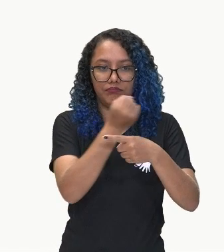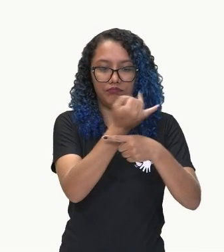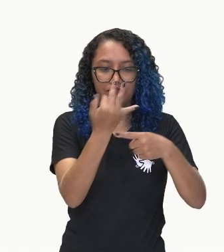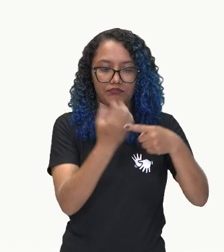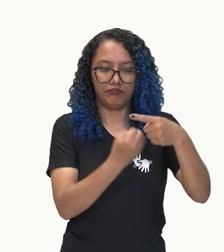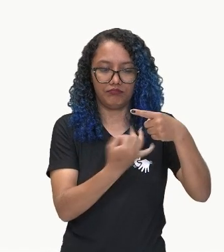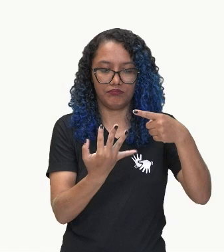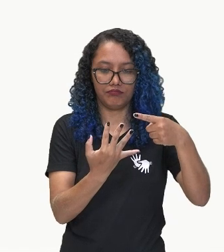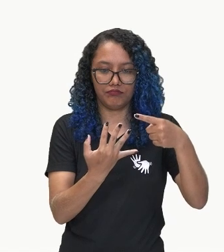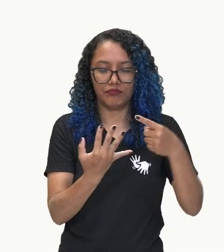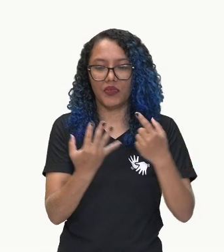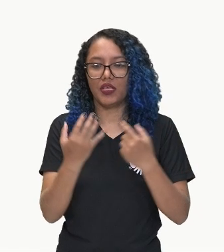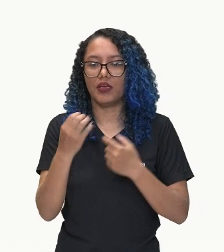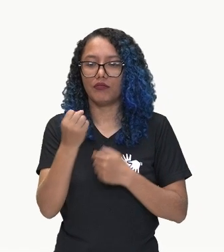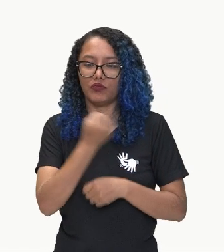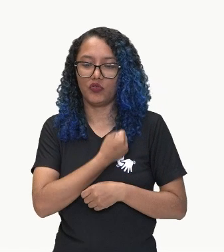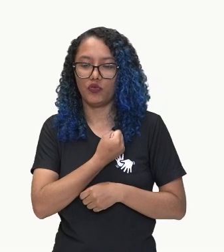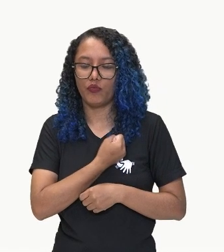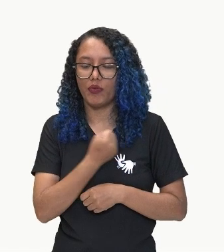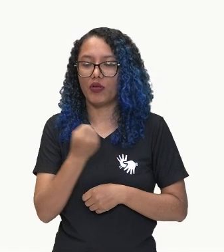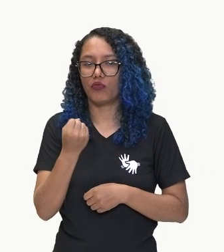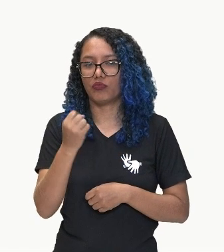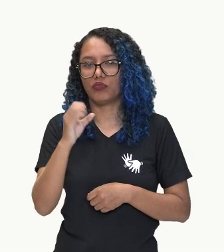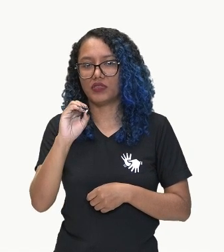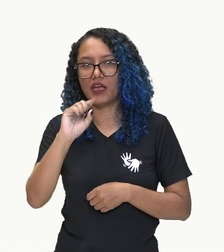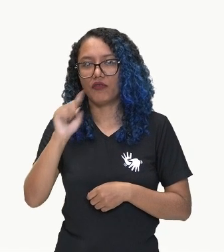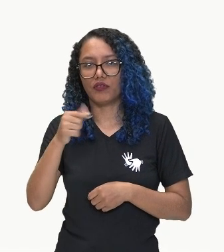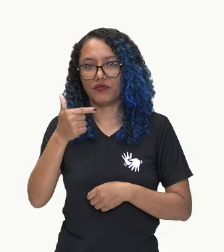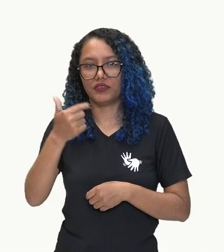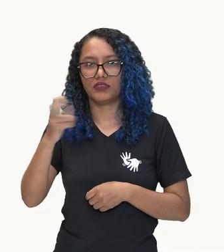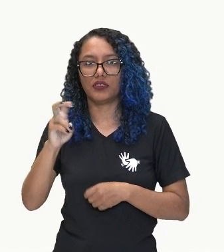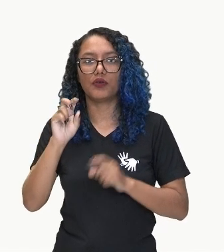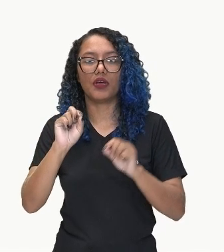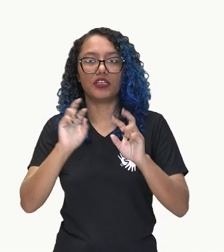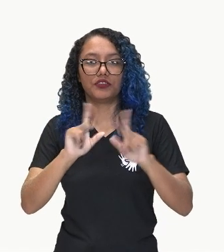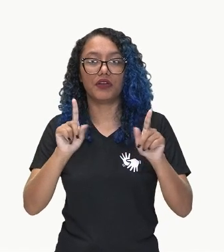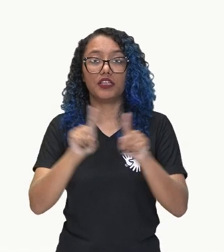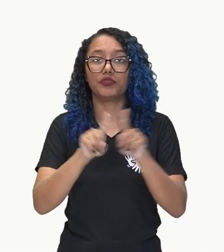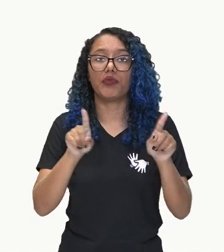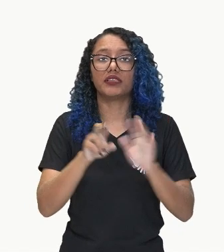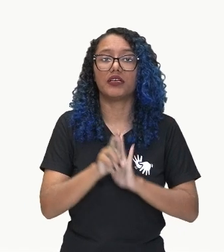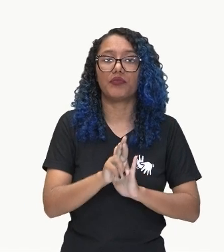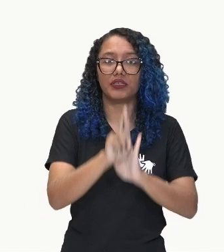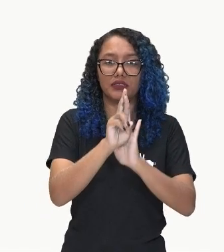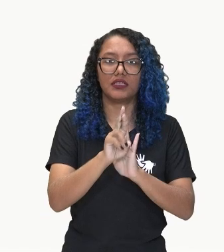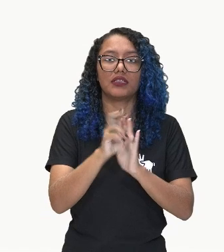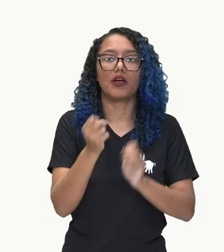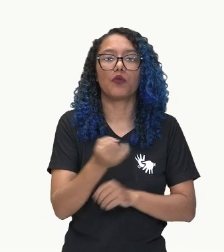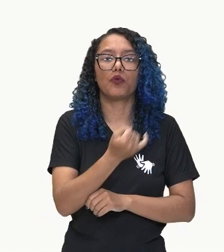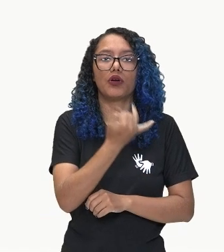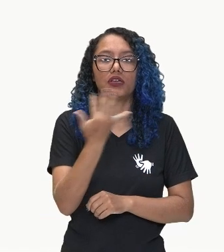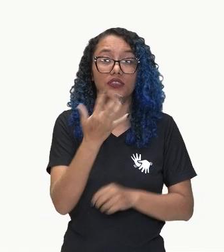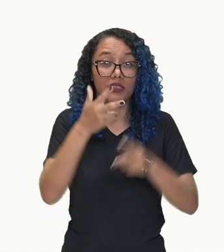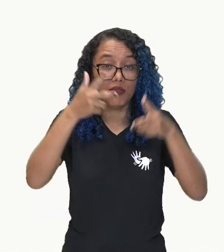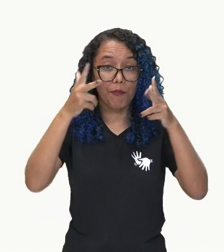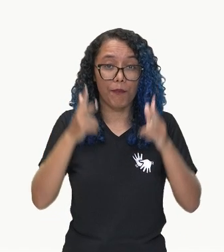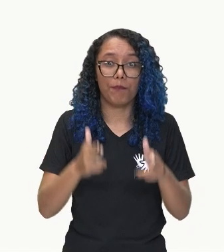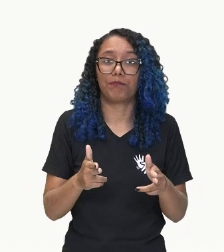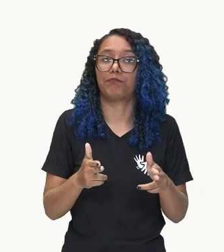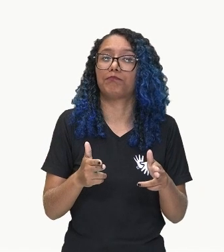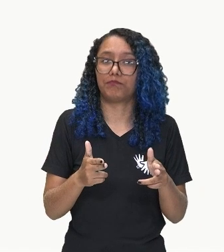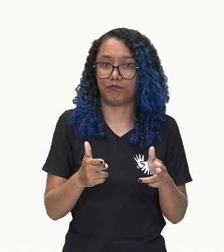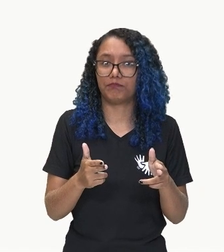escritas diferentes, mas eles representam o quê? A mesma quantidade. Sem contar que eu posso pegar